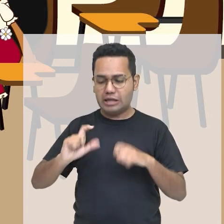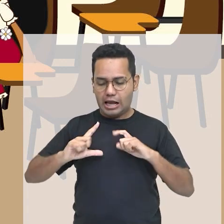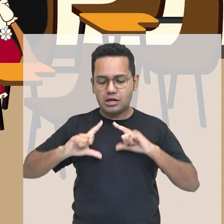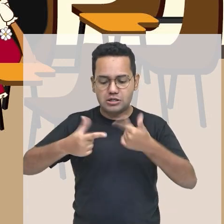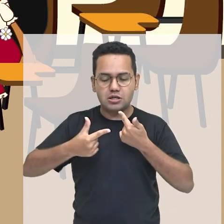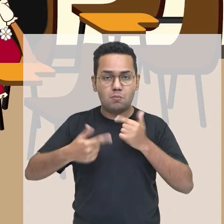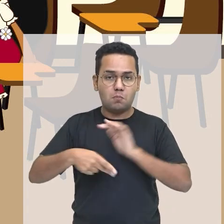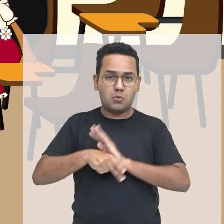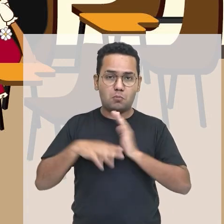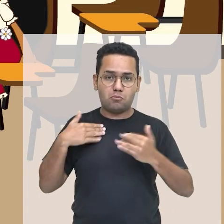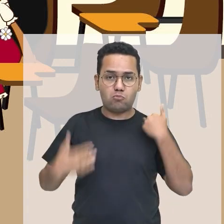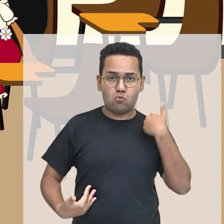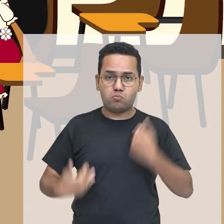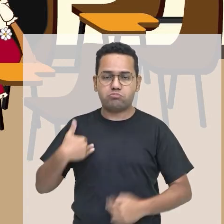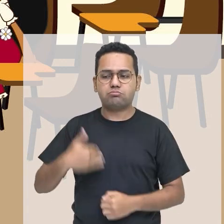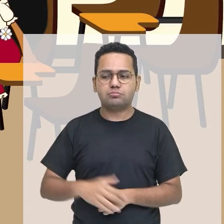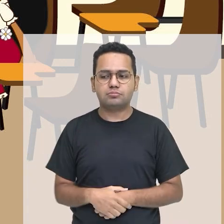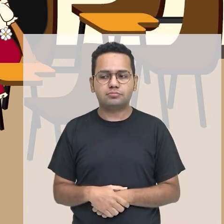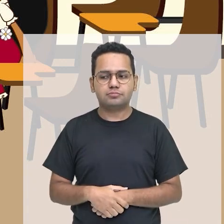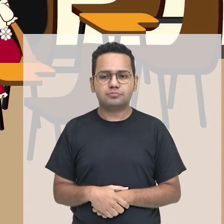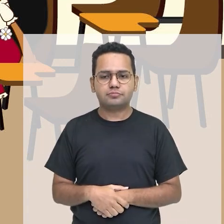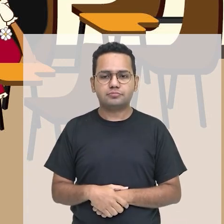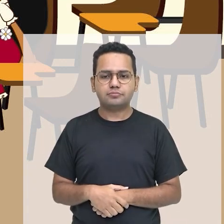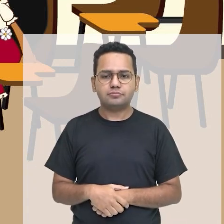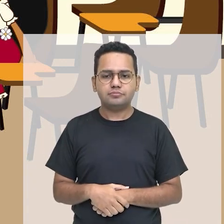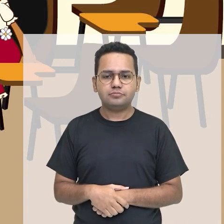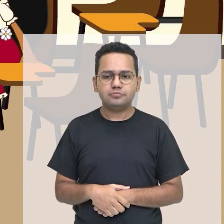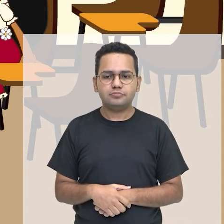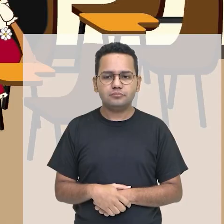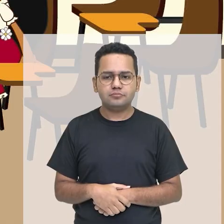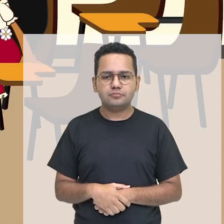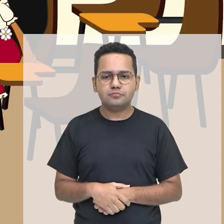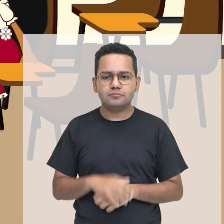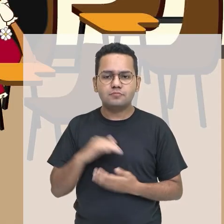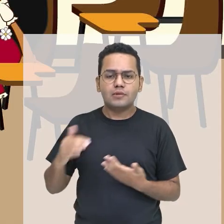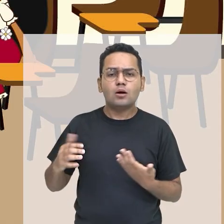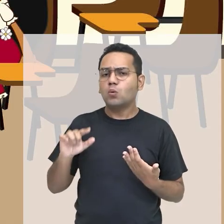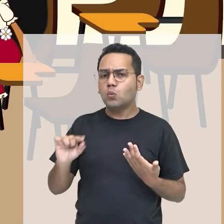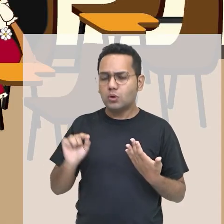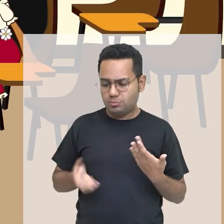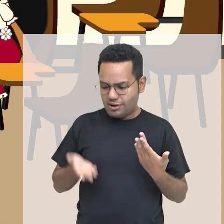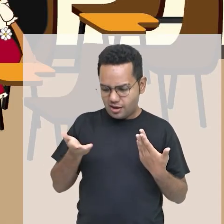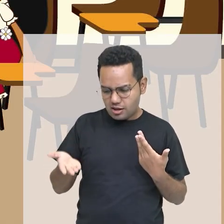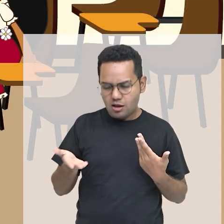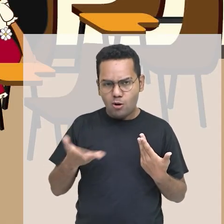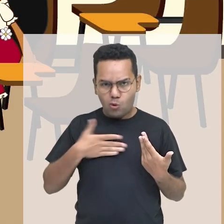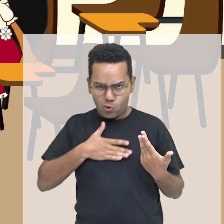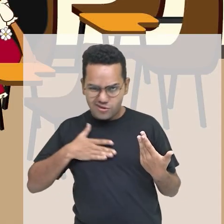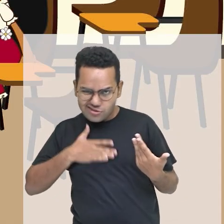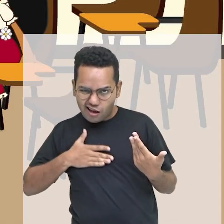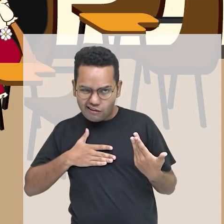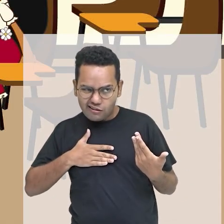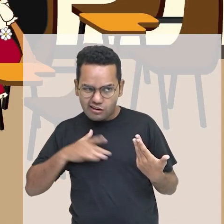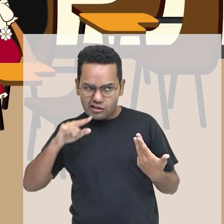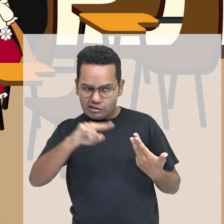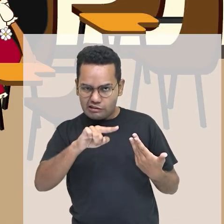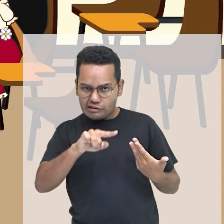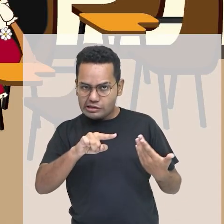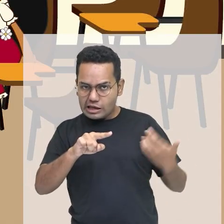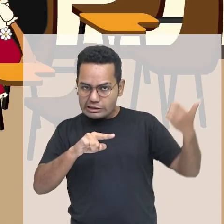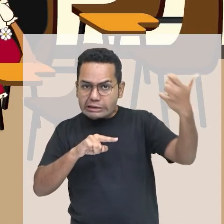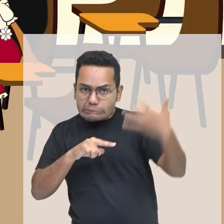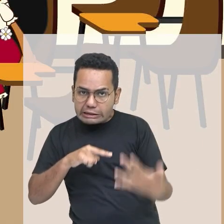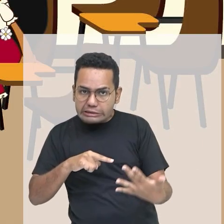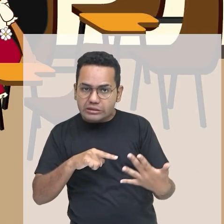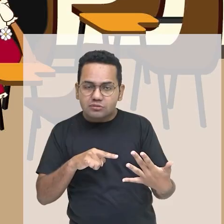de linguagem, tá certo? No final das contas, o fato é que ele não estava gostando do que estava sendo produzido ali, tá?